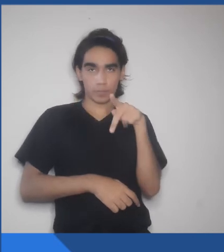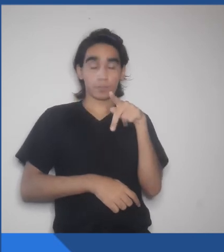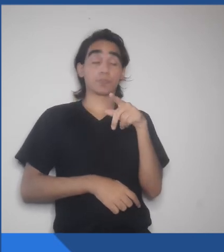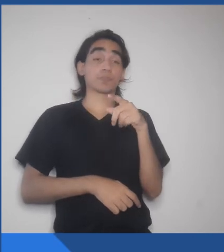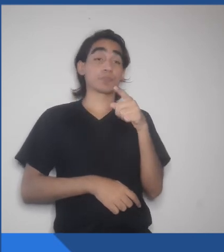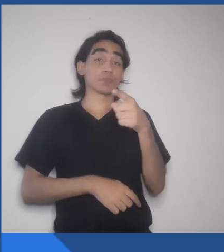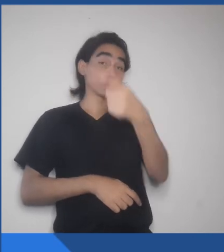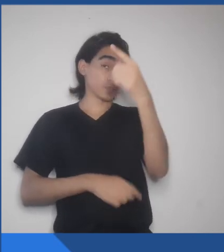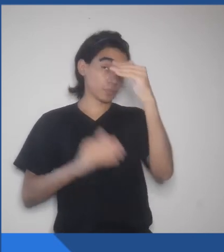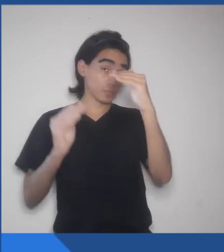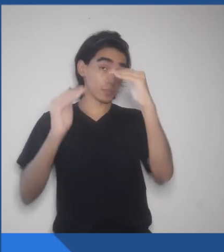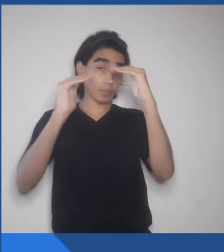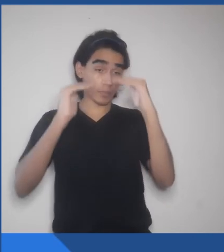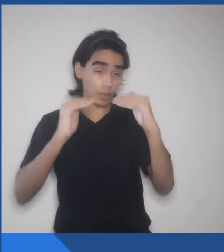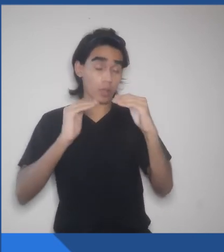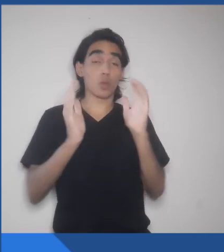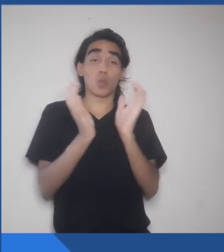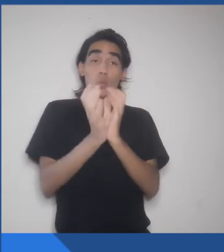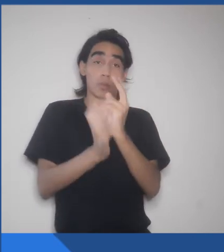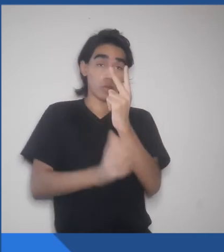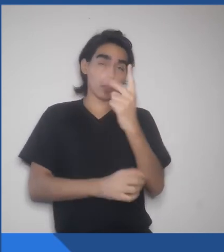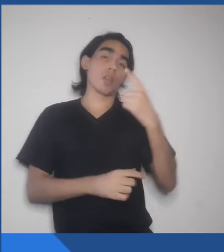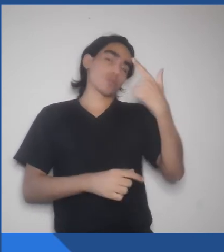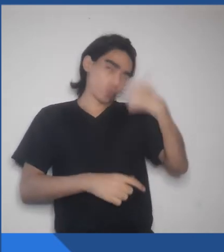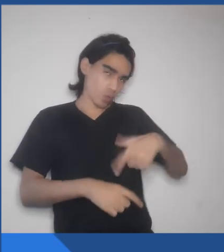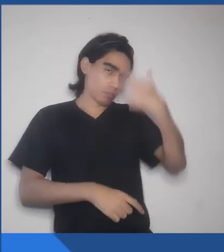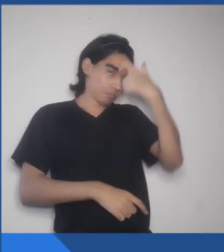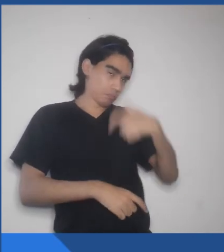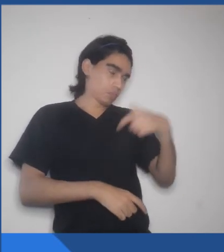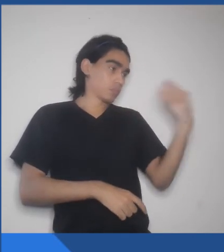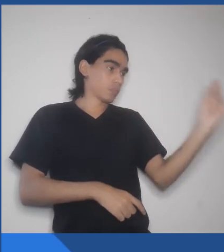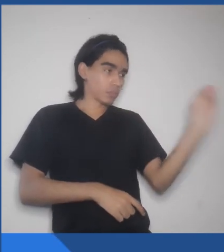Vamos lá, turma 2, vou me colocar também.